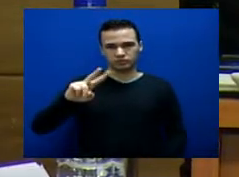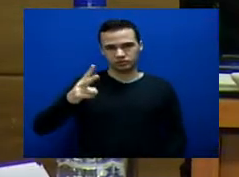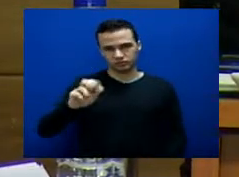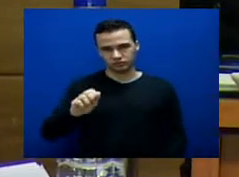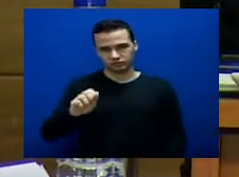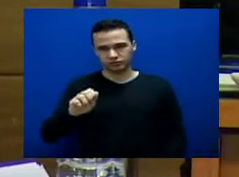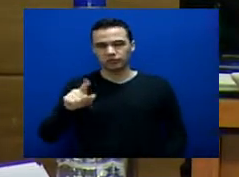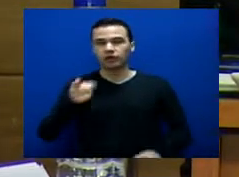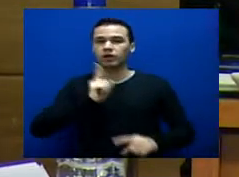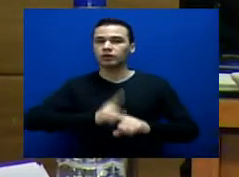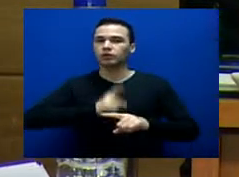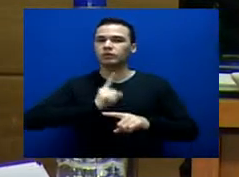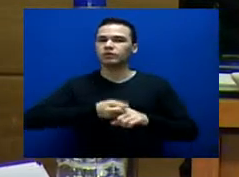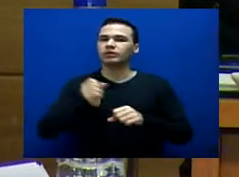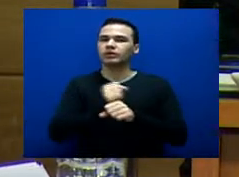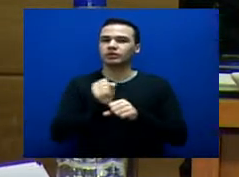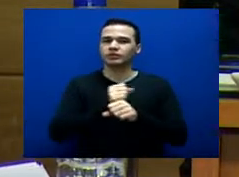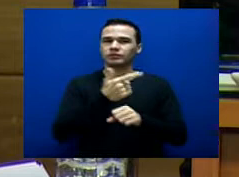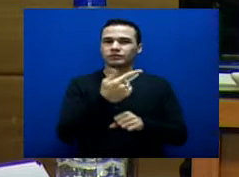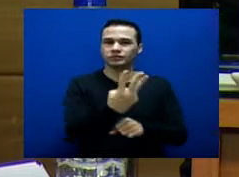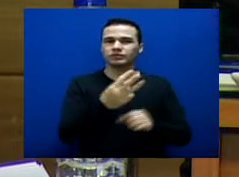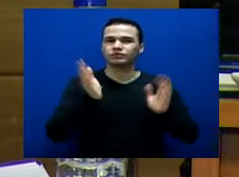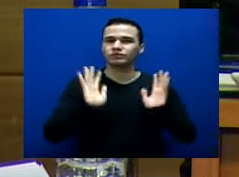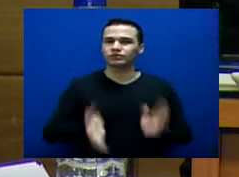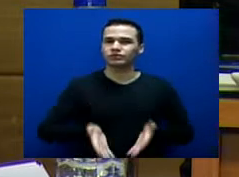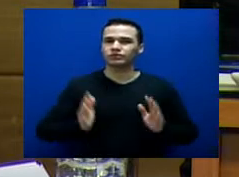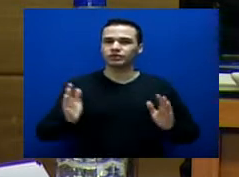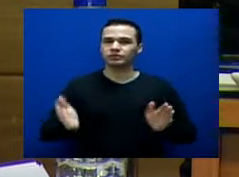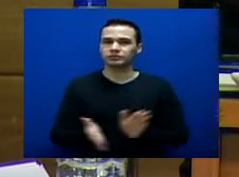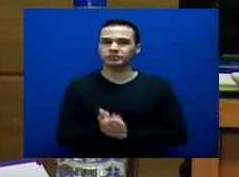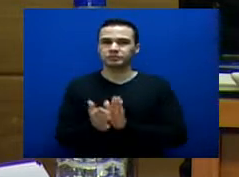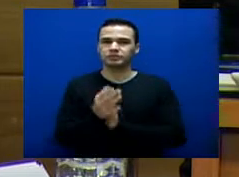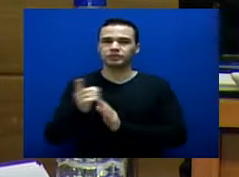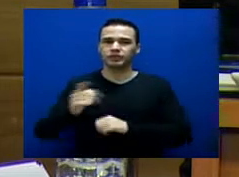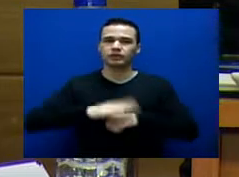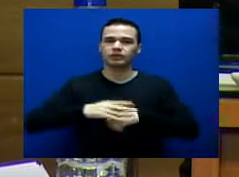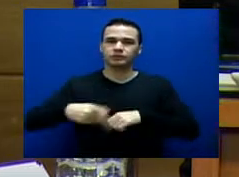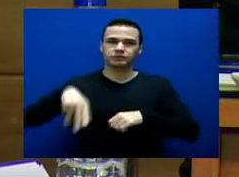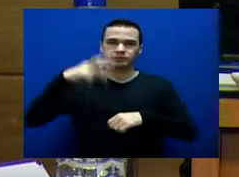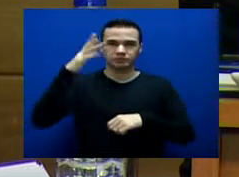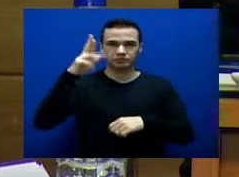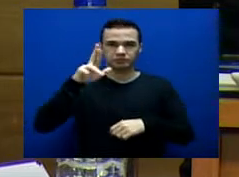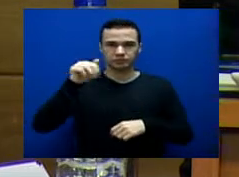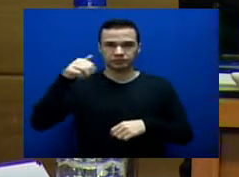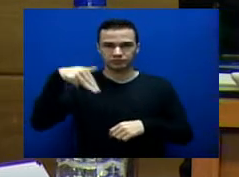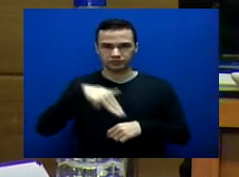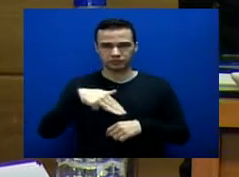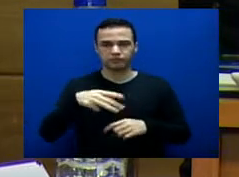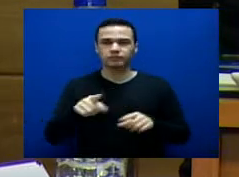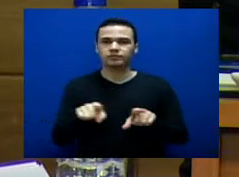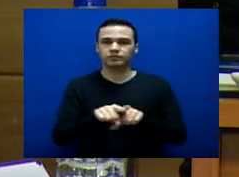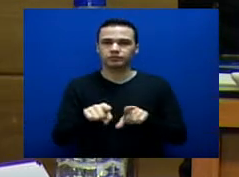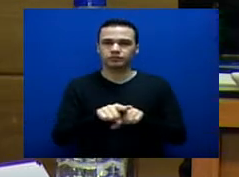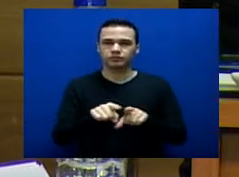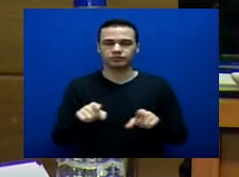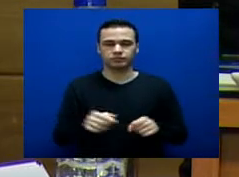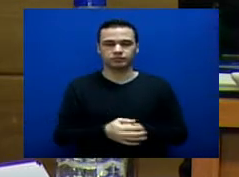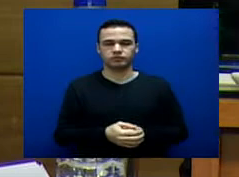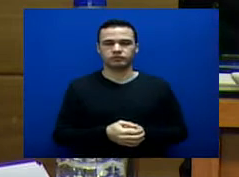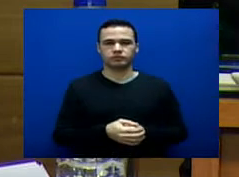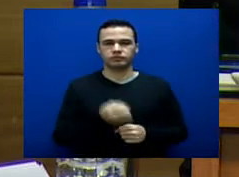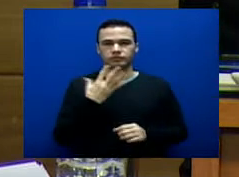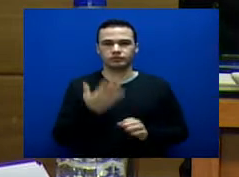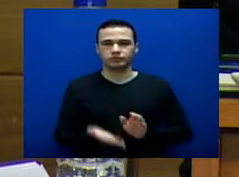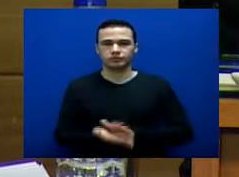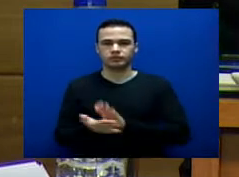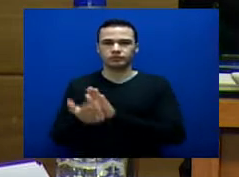pela celebração de 23 anos de existência, celebrado no dia 16 de agosto. Votos, vereador Renan Santos. Votos e congratulações.